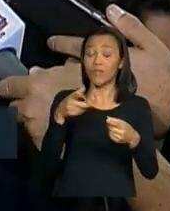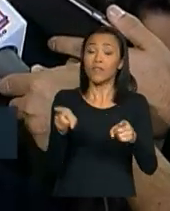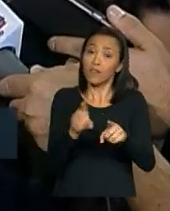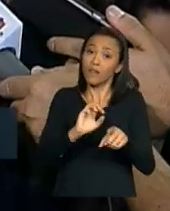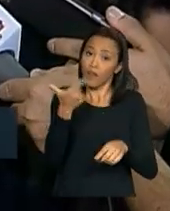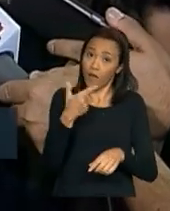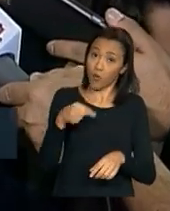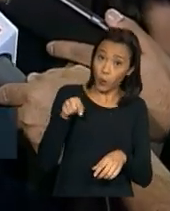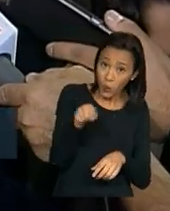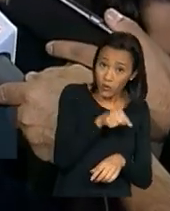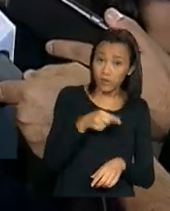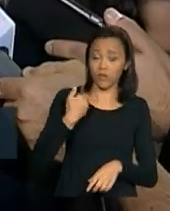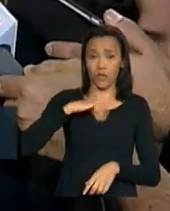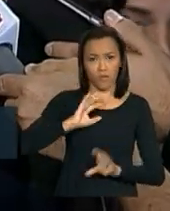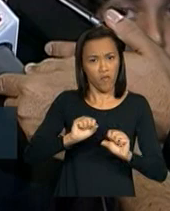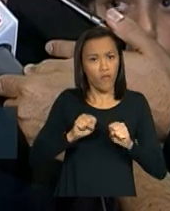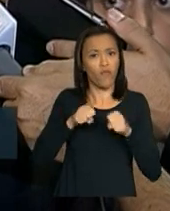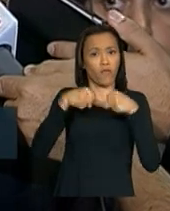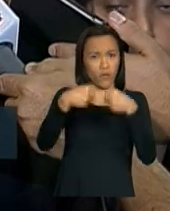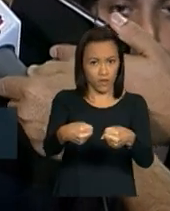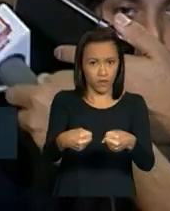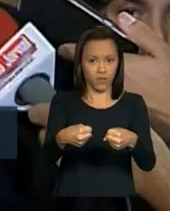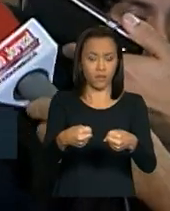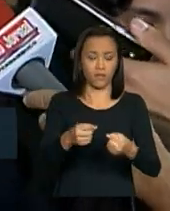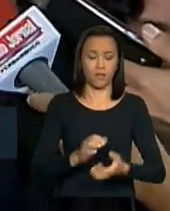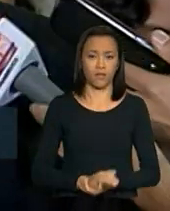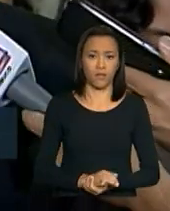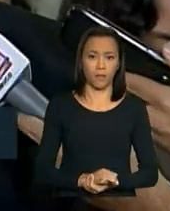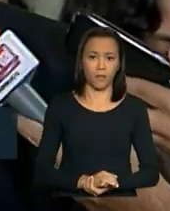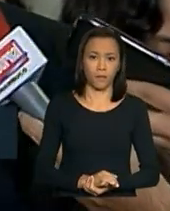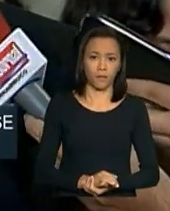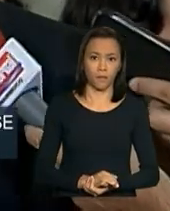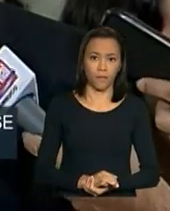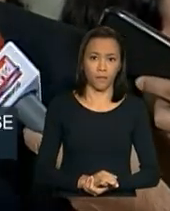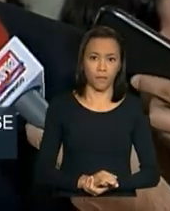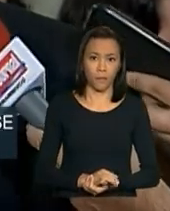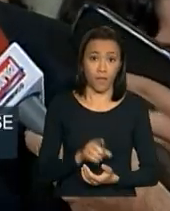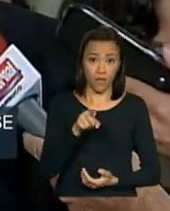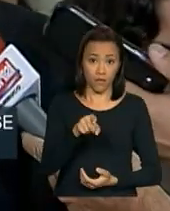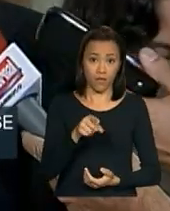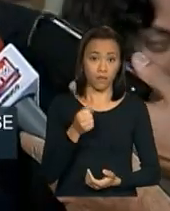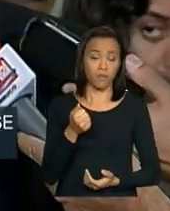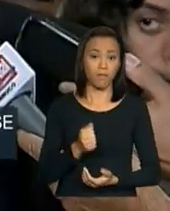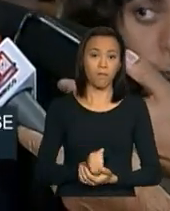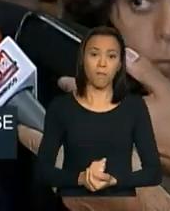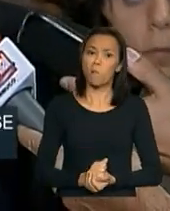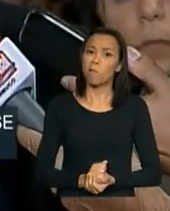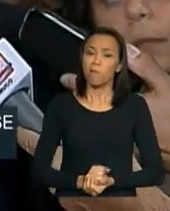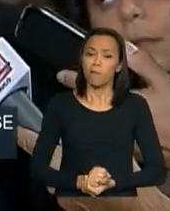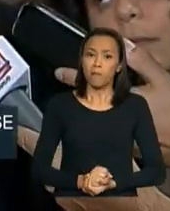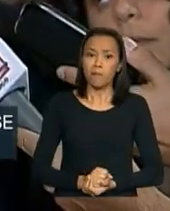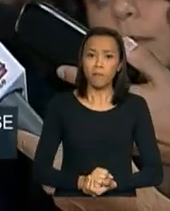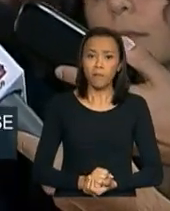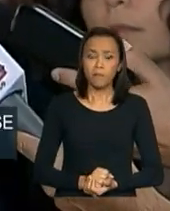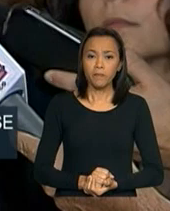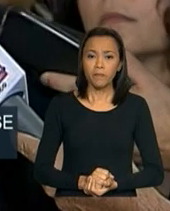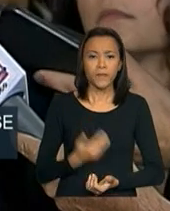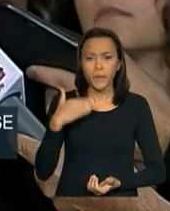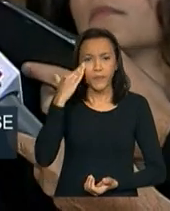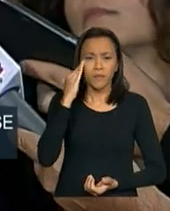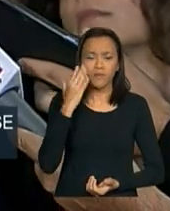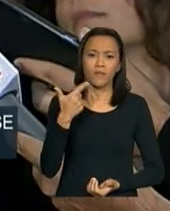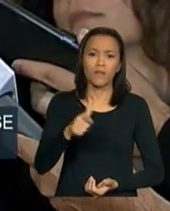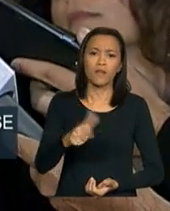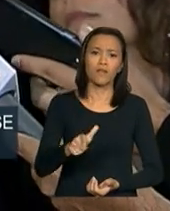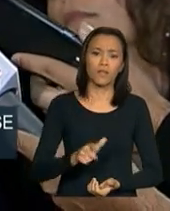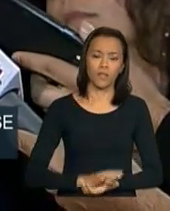isso, fortalecer esta posição. É uma aproximação com o grupo do Capo Sul? O senhor tem apoio do partido, o senhor tem apoio do Lupe? Não entendi. Ao